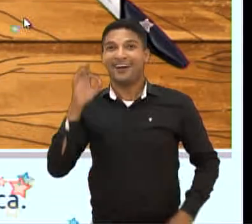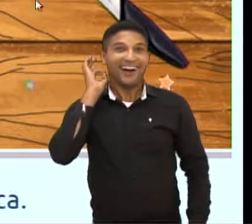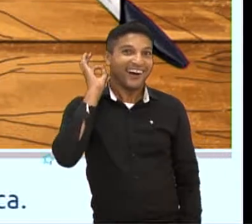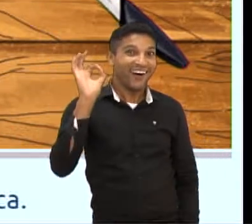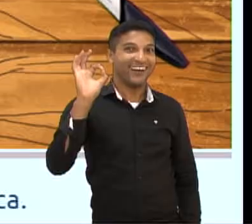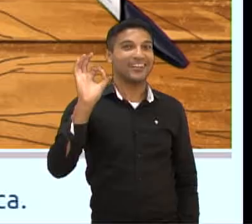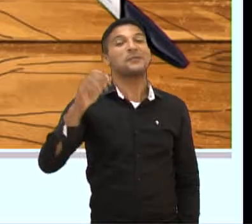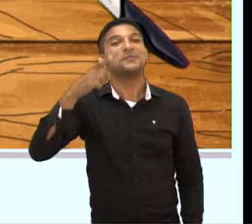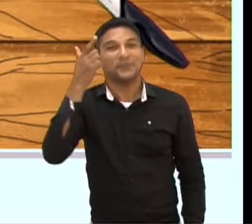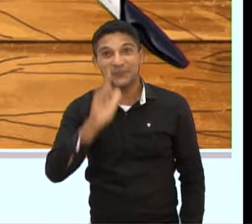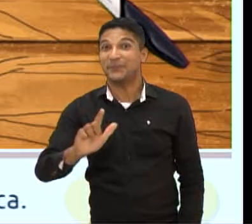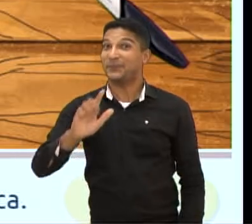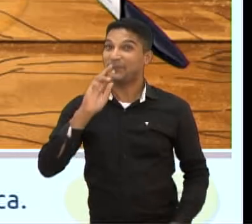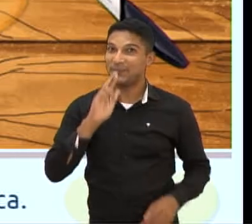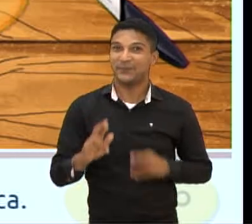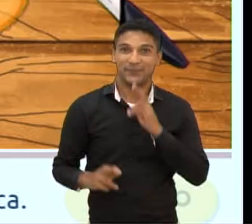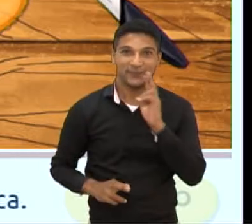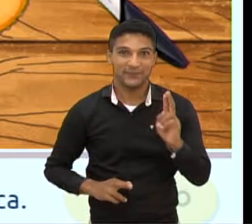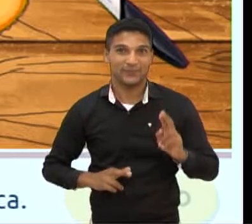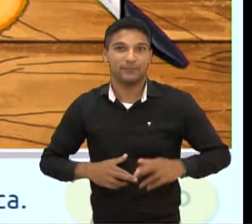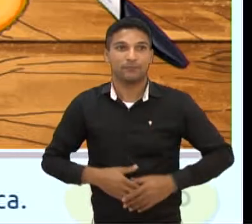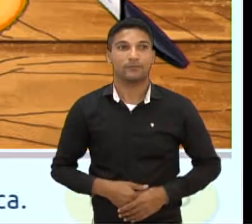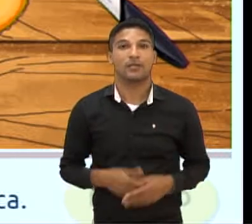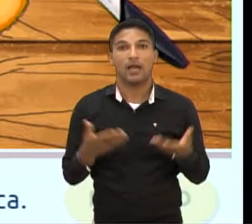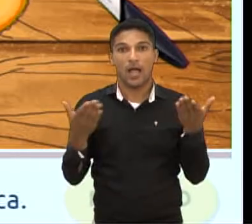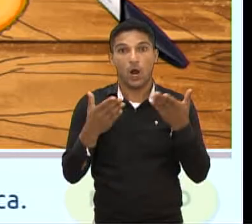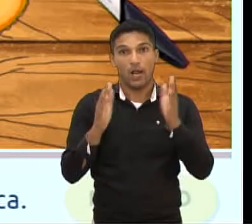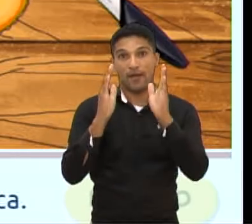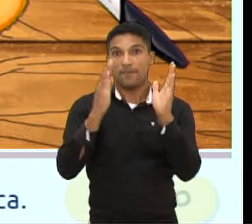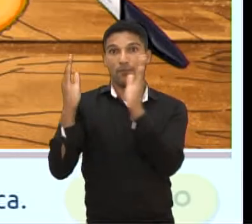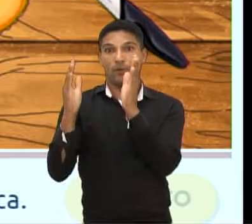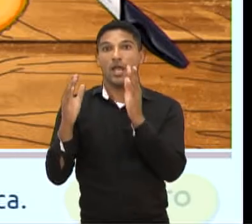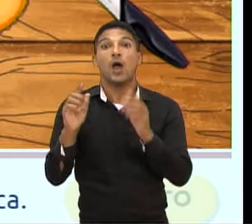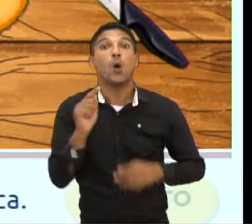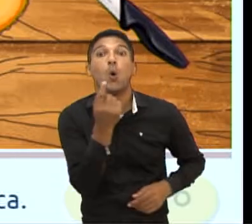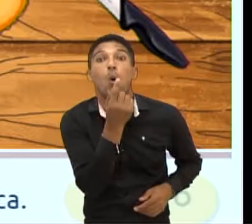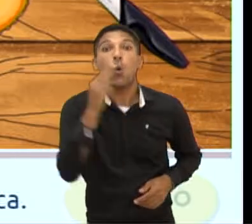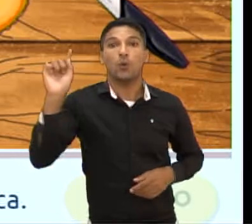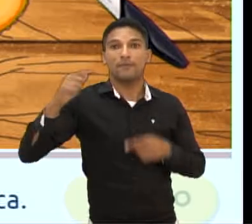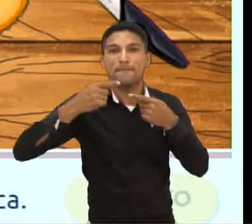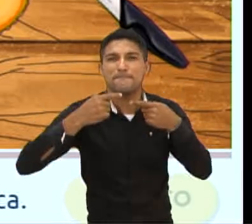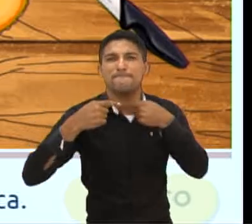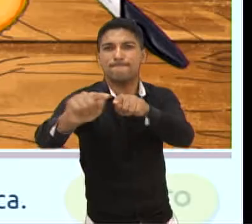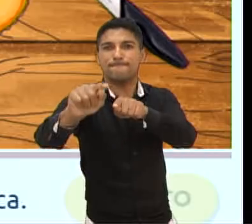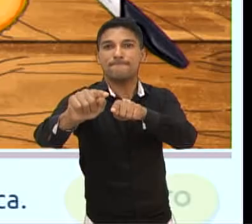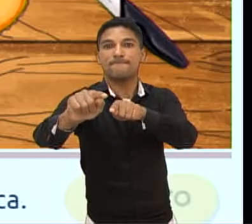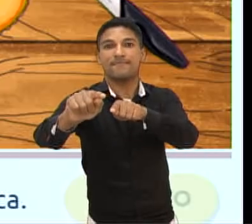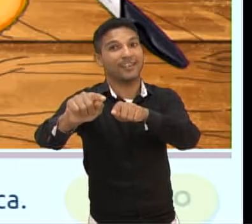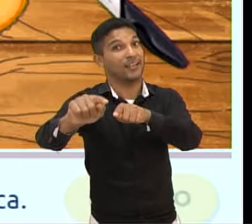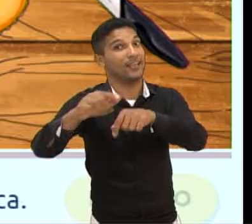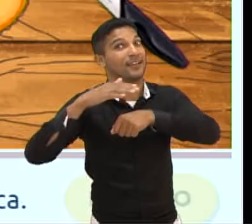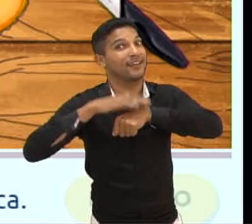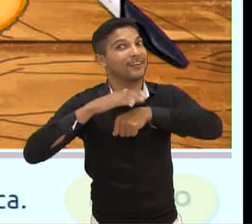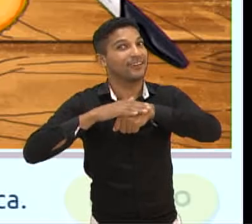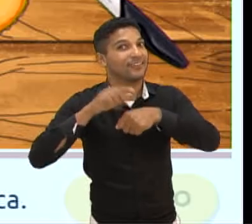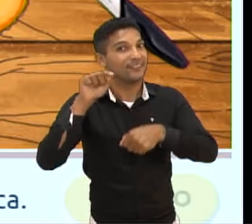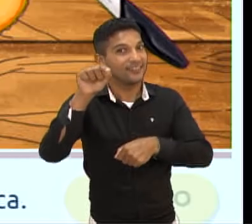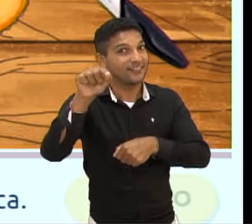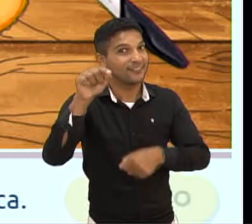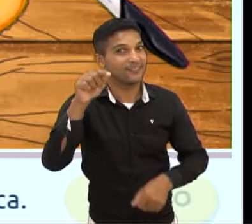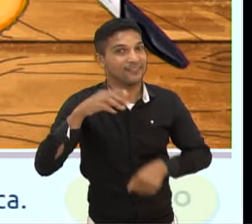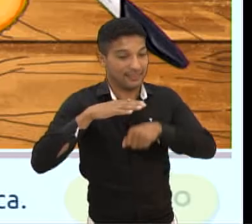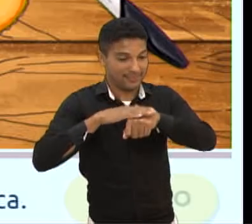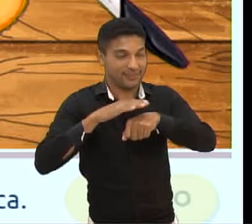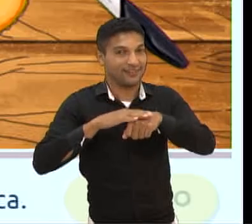Ótimo, acertamos. Agora vamos para o nosso quarto e último desafio. Novamente, a professora vai deixar um tempinho para